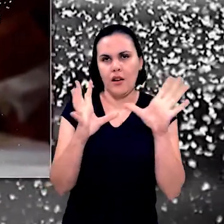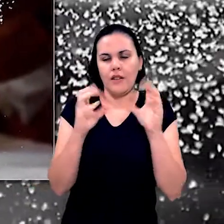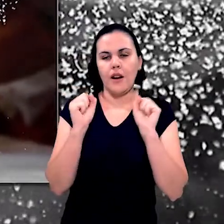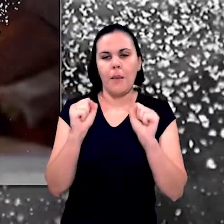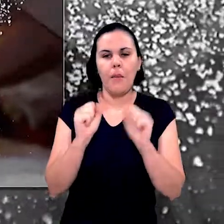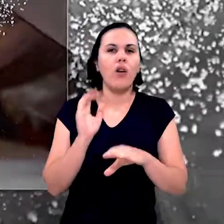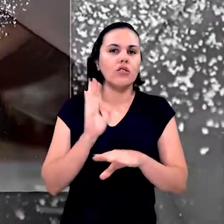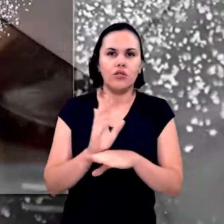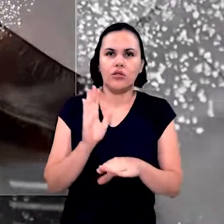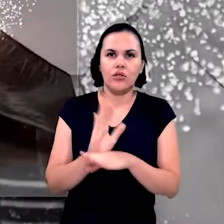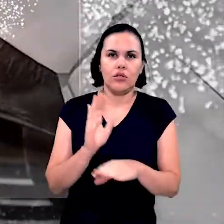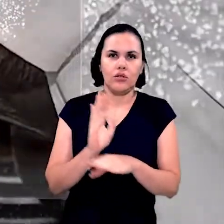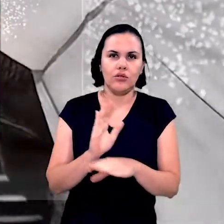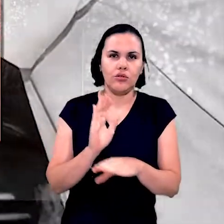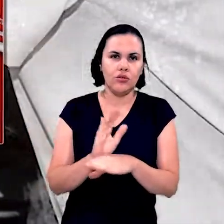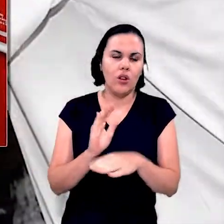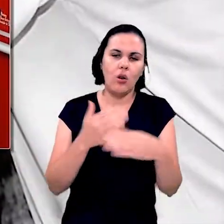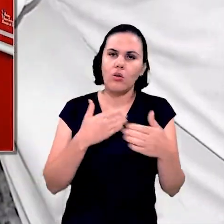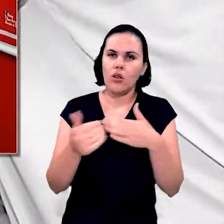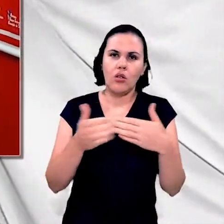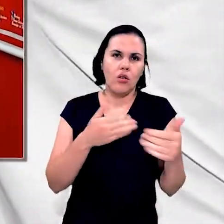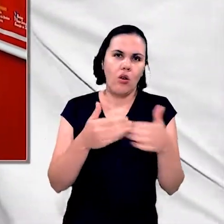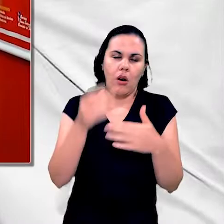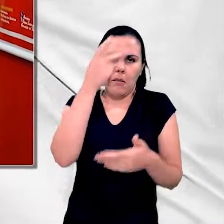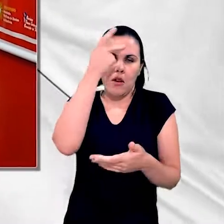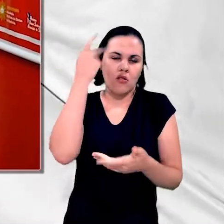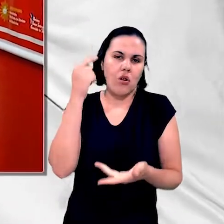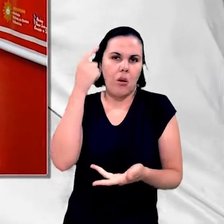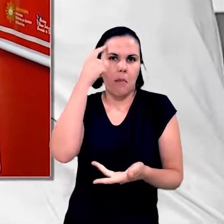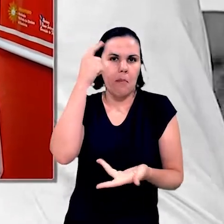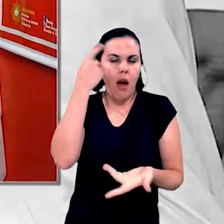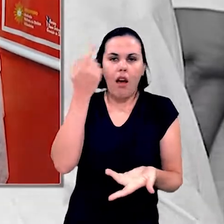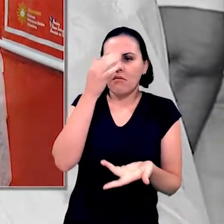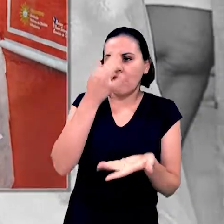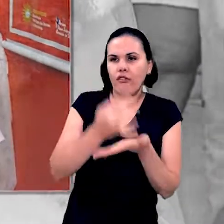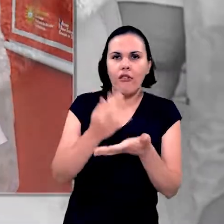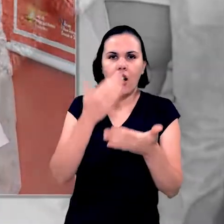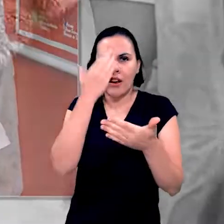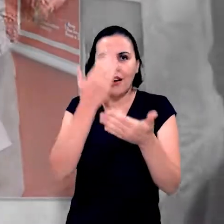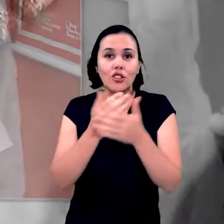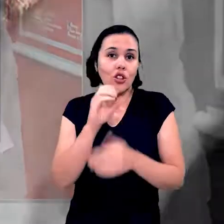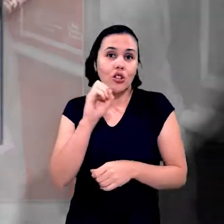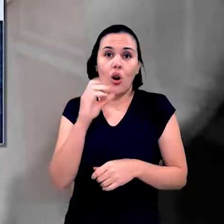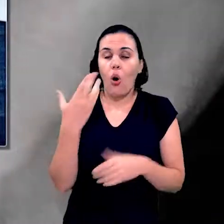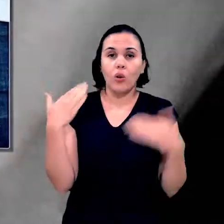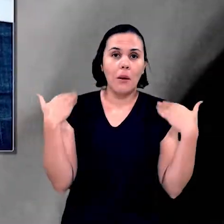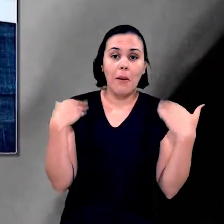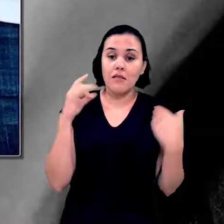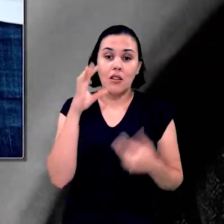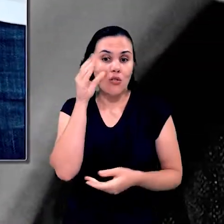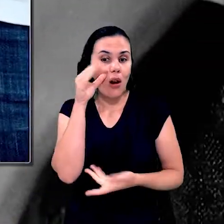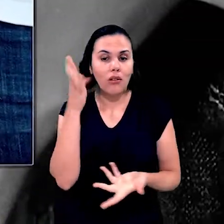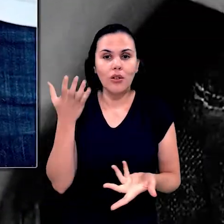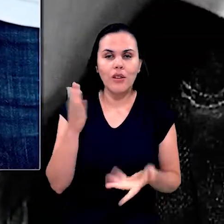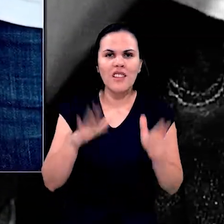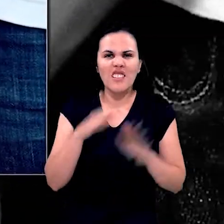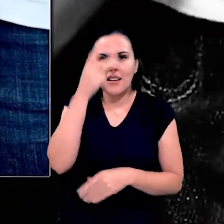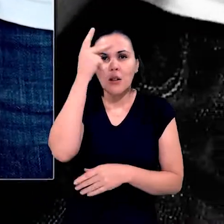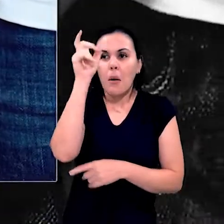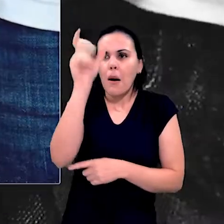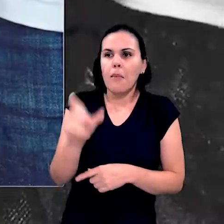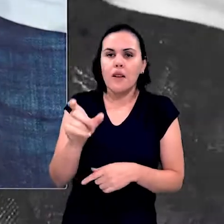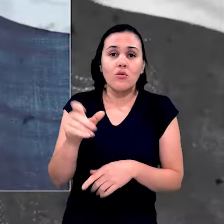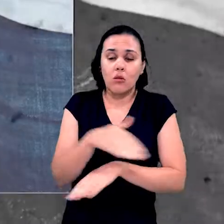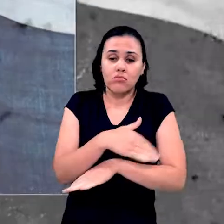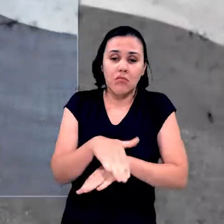aí todo mundo pode colocar a sua energia, seja de qual for a fé dessa pessoa, o que que ela professa, seja um turista curioso, seja uma